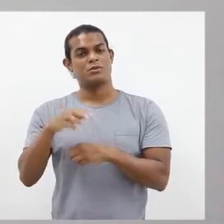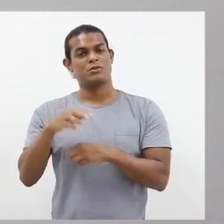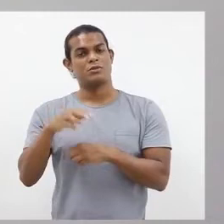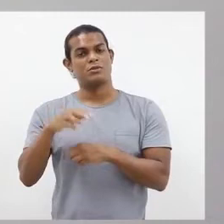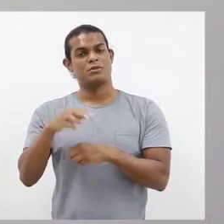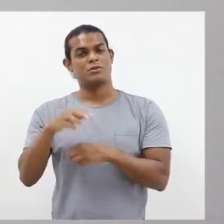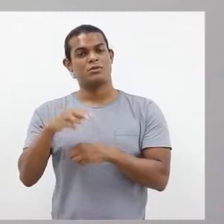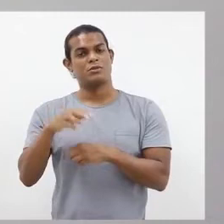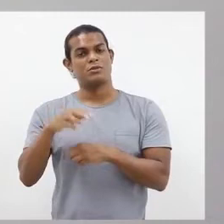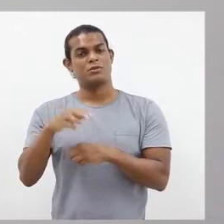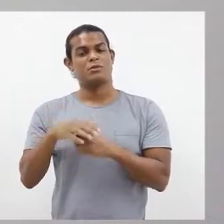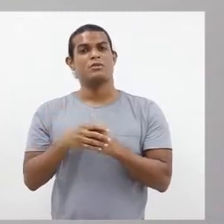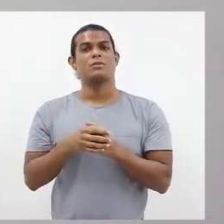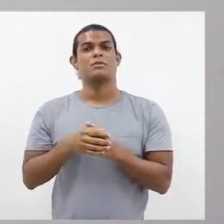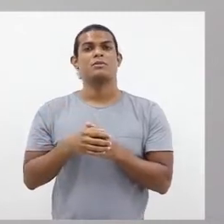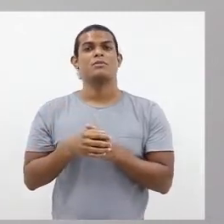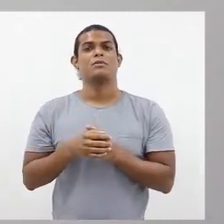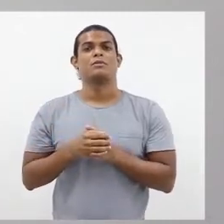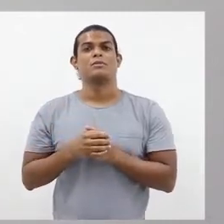youtube.com/EAD Pernambuco.